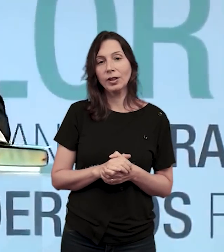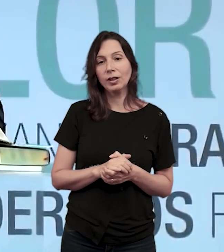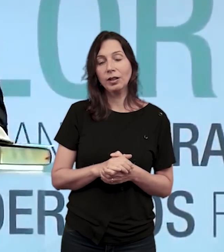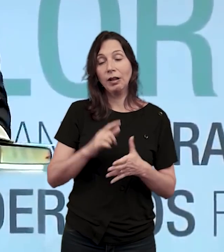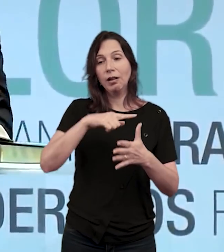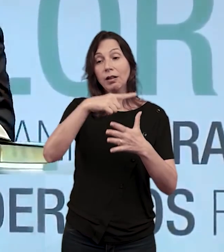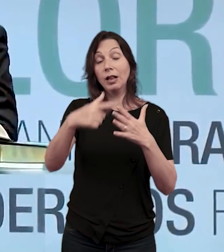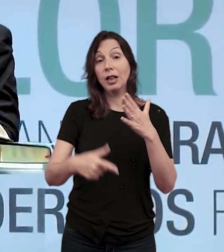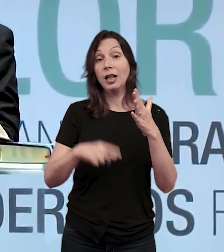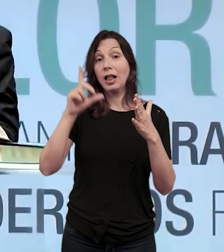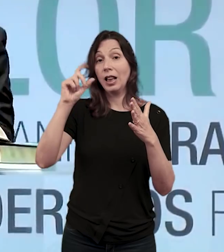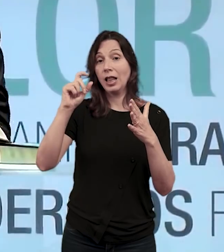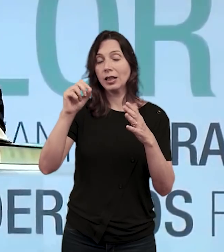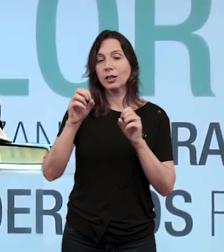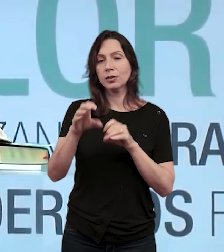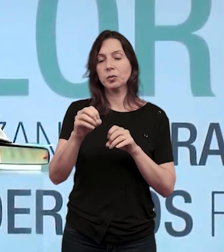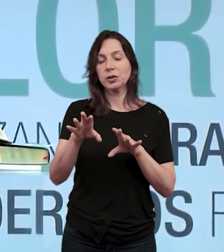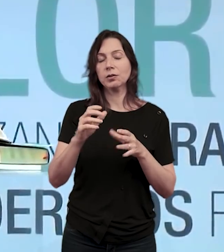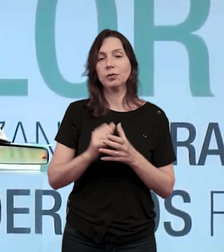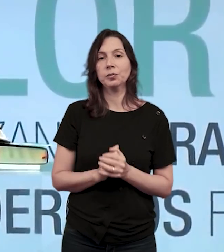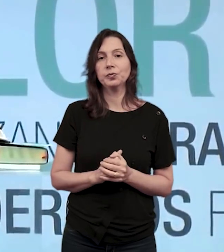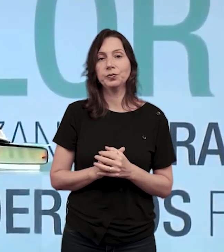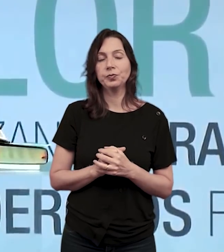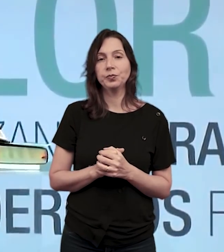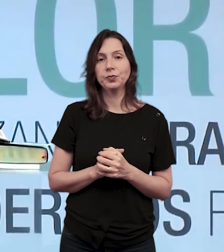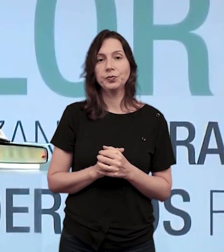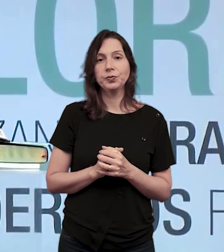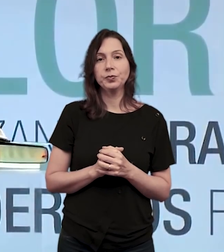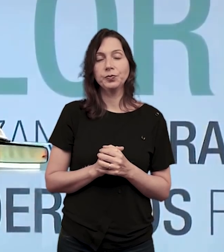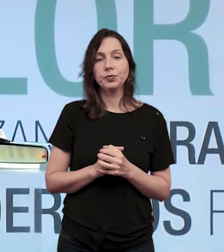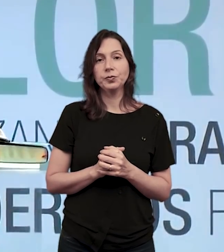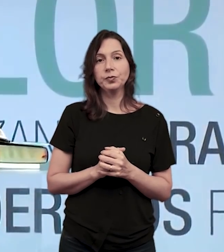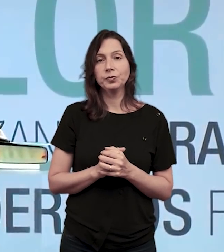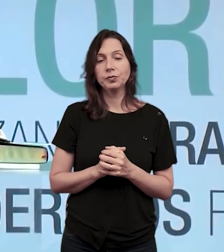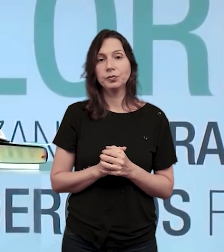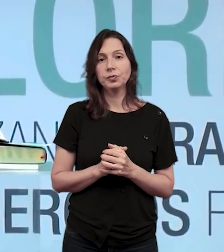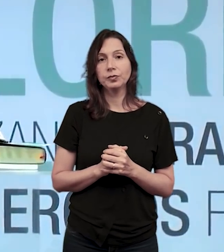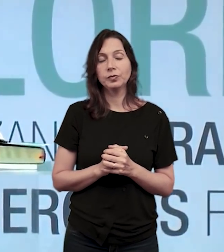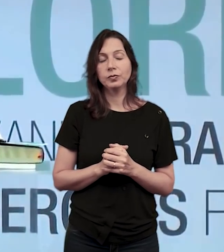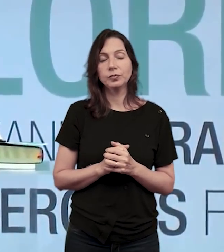10º princípio. Olha comigo, por favor.